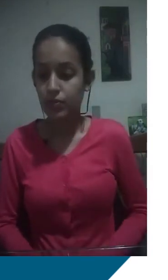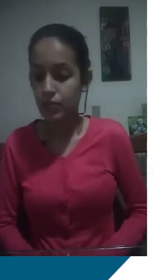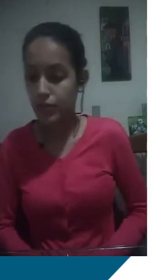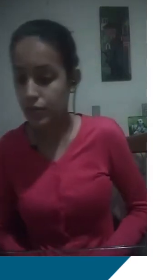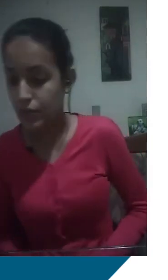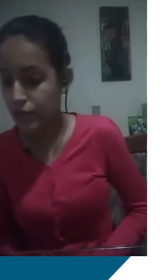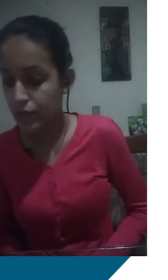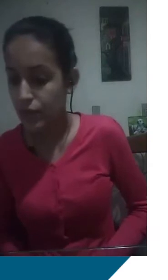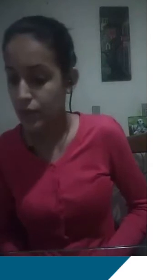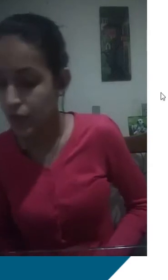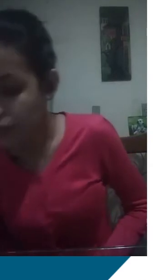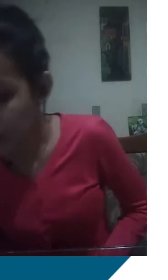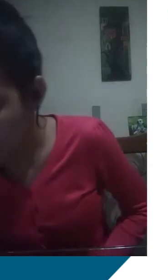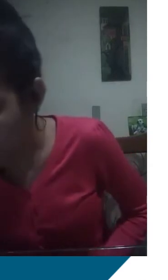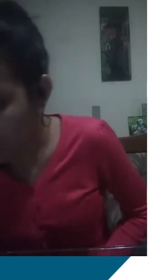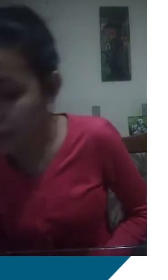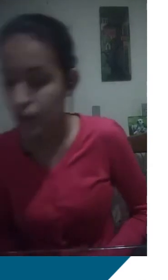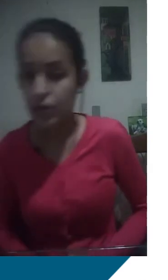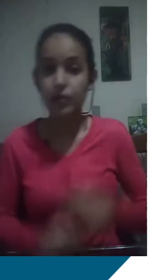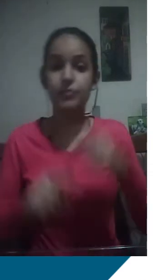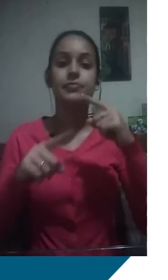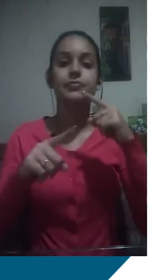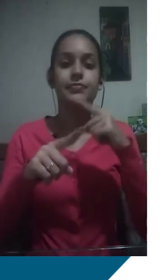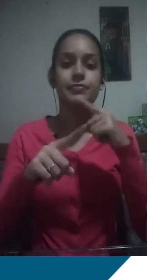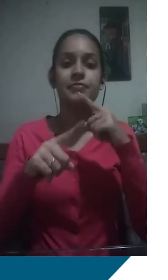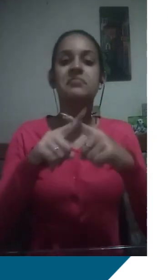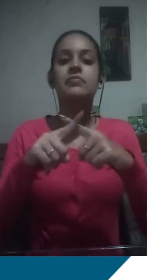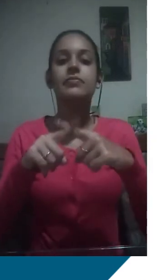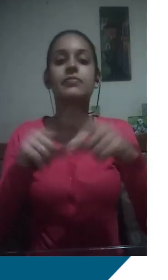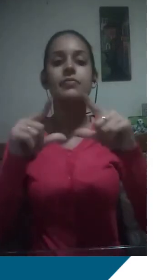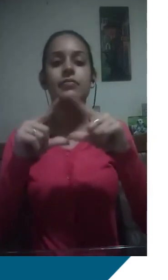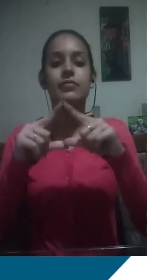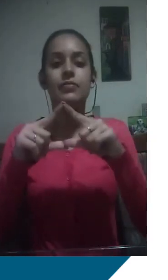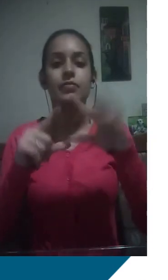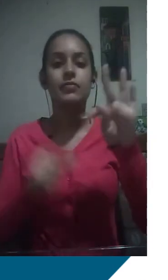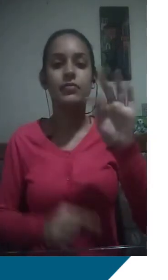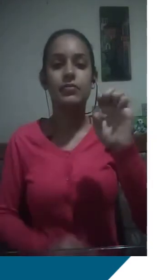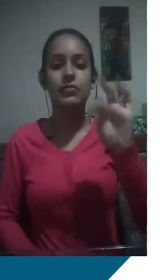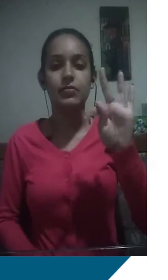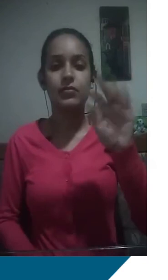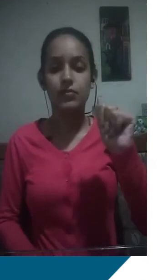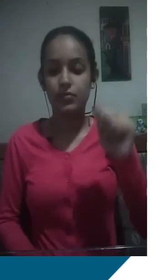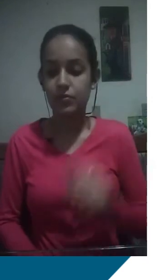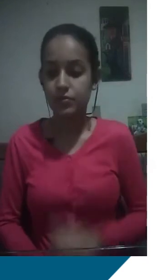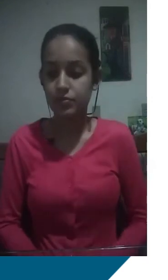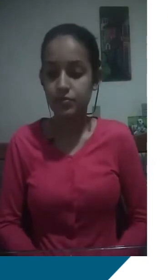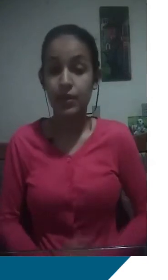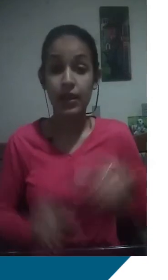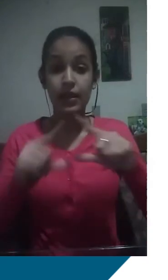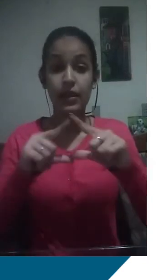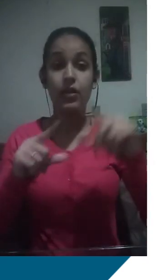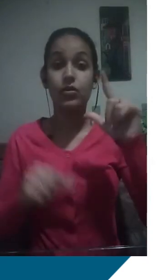O ΔL e o L0 já estão aqui na foto, na imagem já explicando. O ΔL é quanto essa barra variou